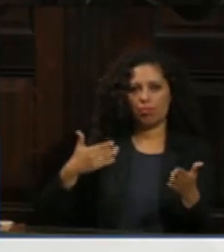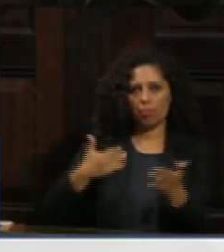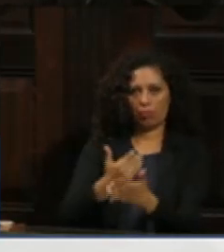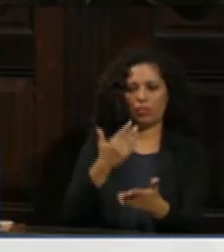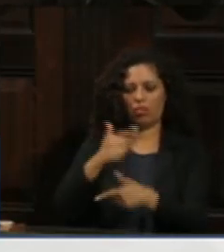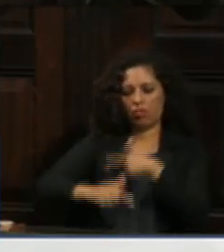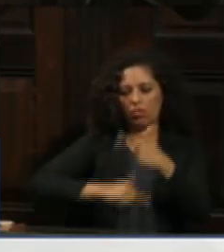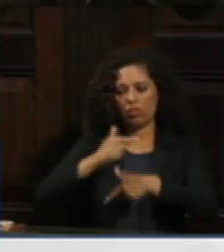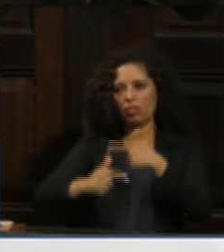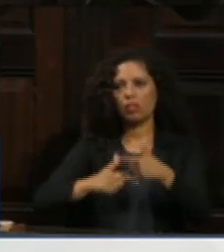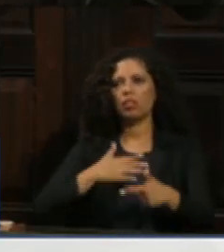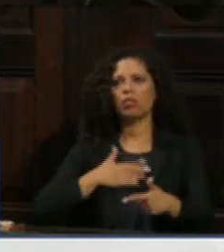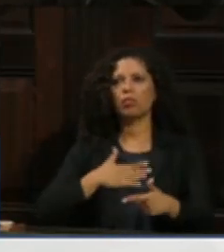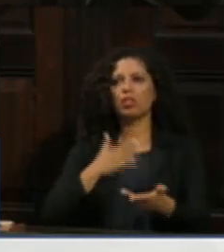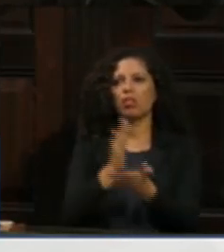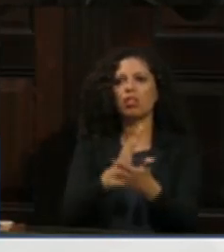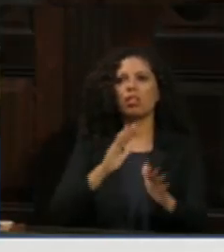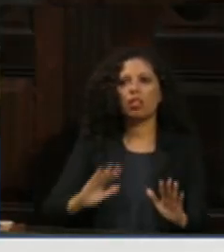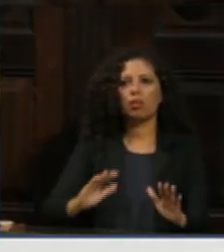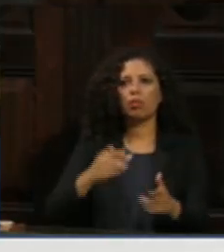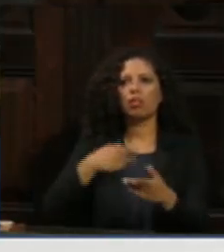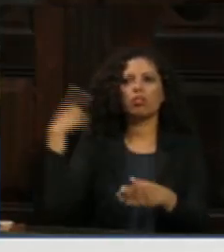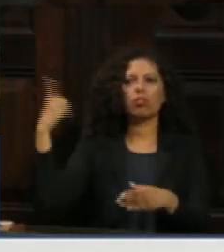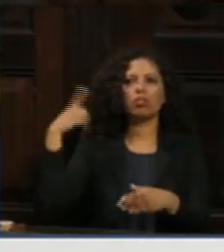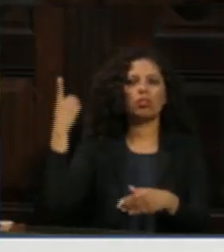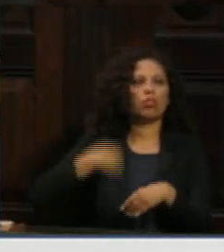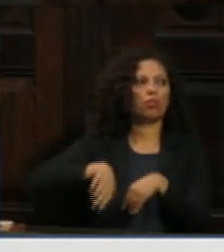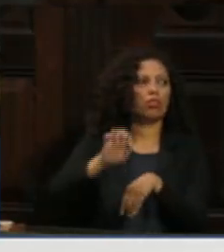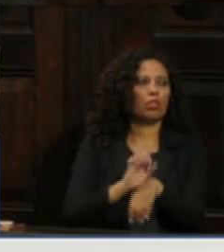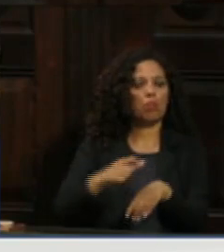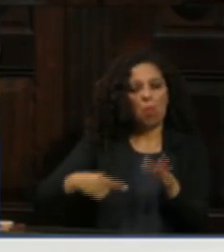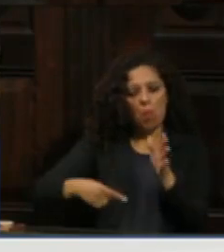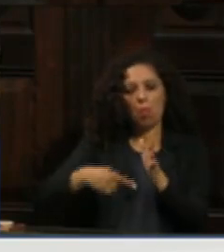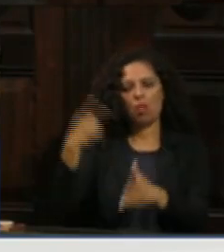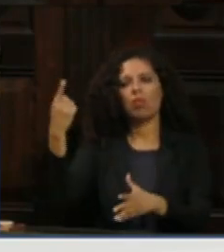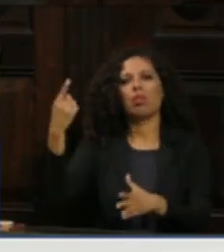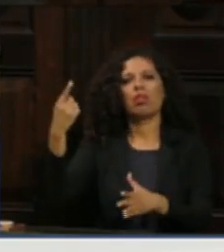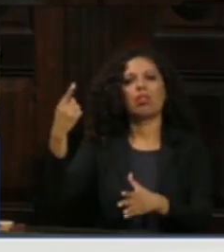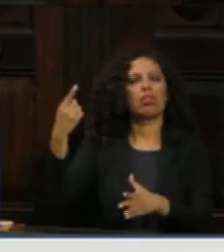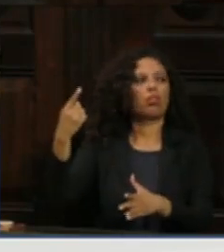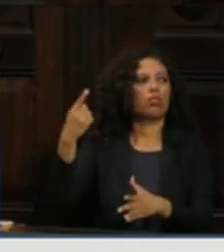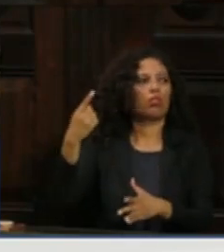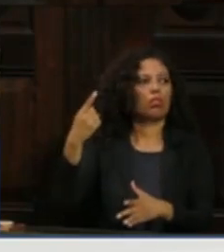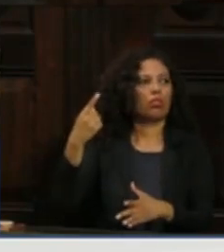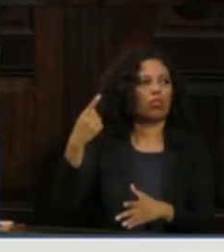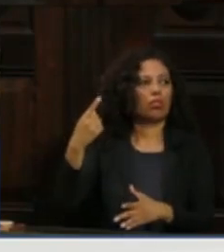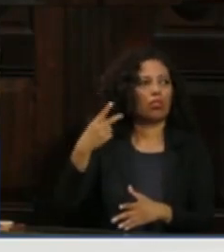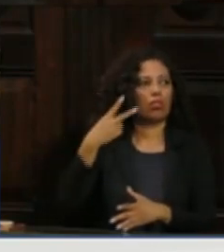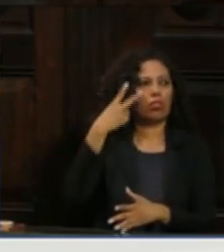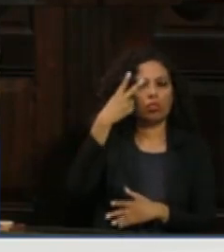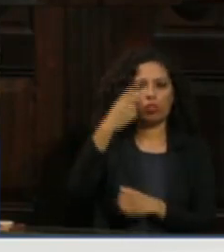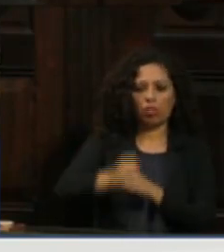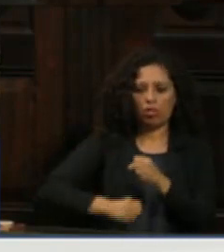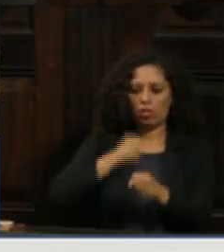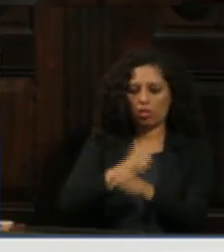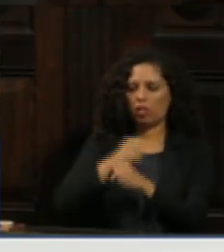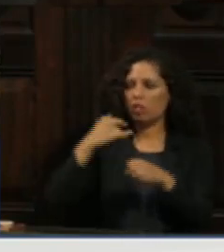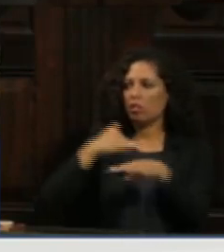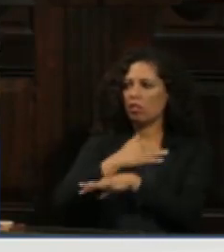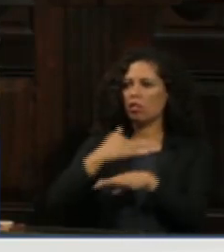em todas as suas dimensões. Vossa Excelência falaria amanhã, sai daqui, tenha certeza que uma missão cumprida com louvor,